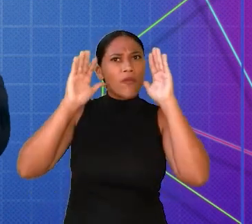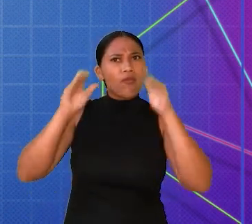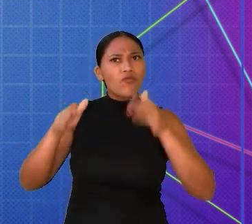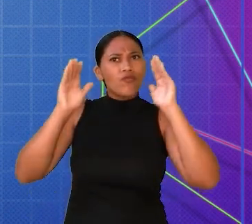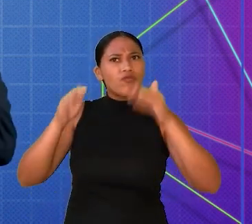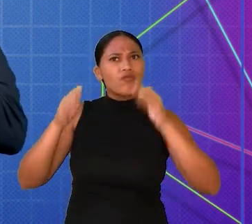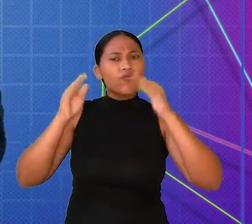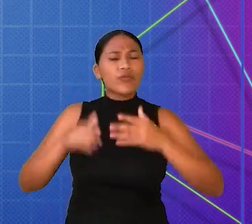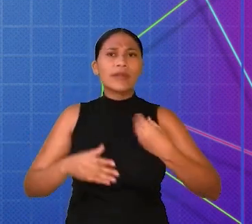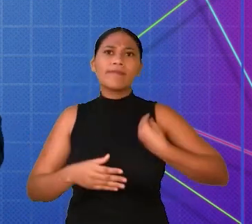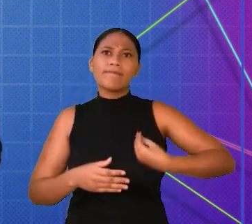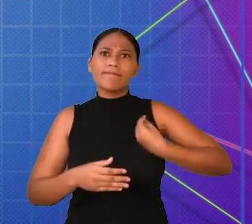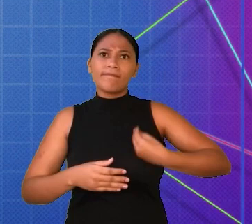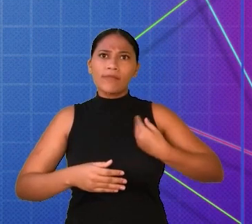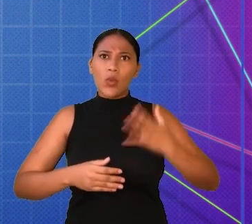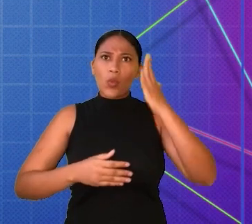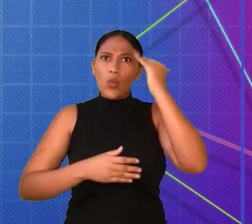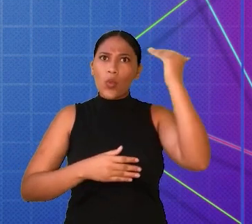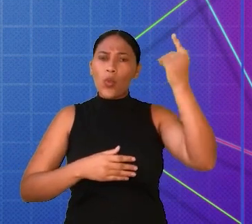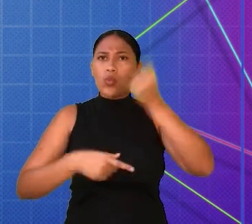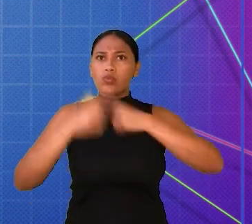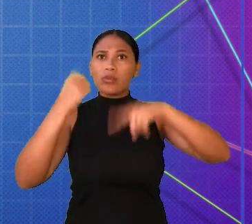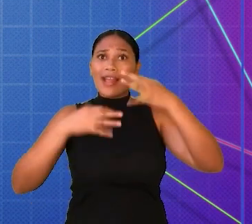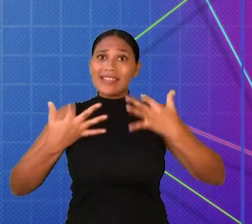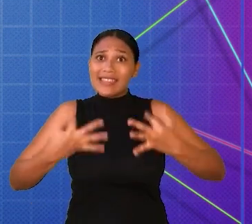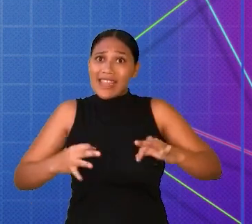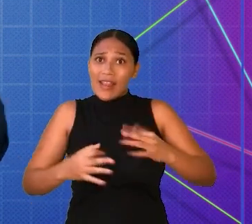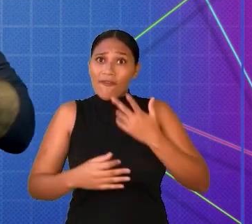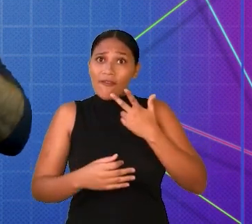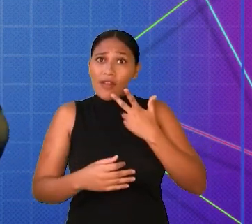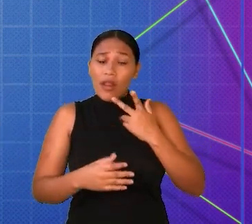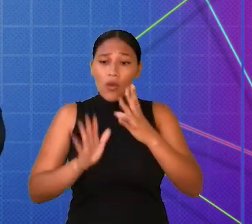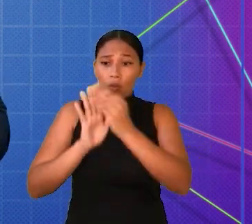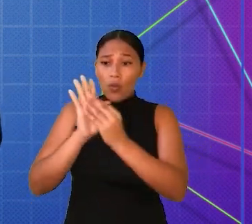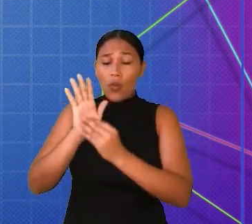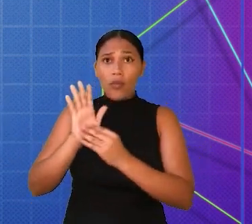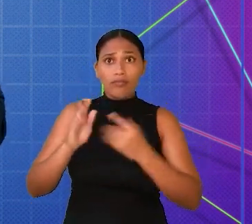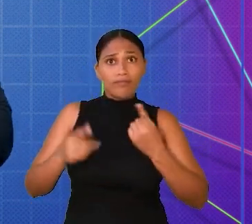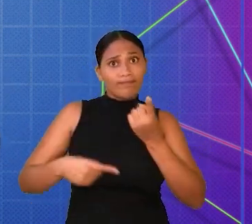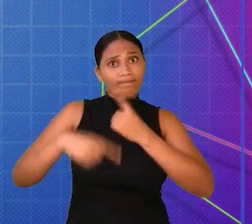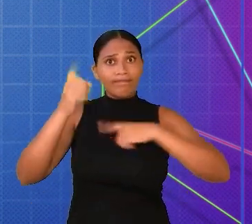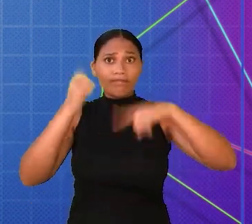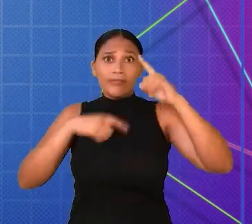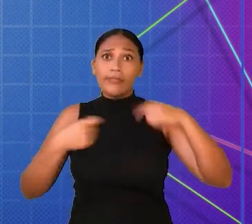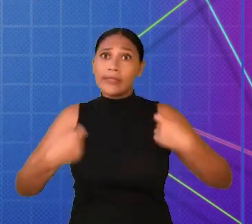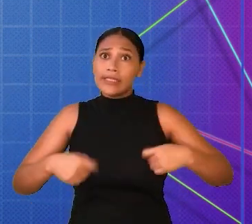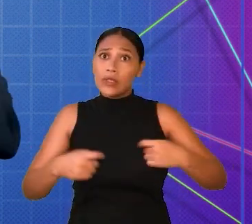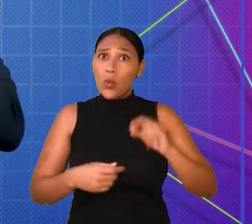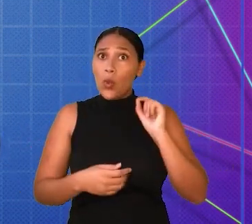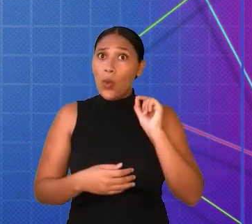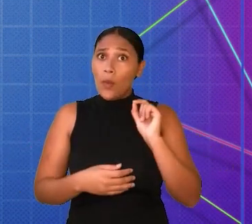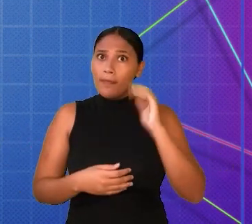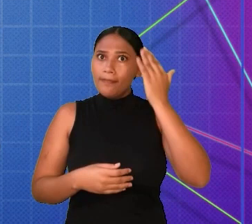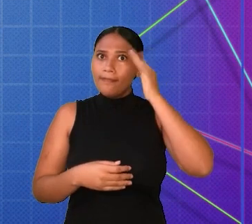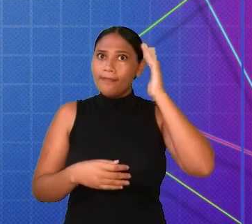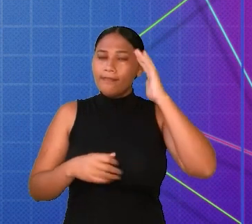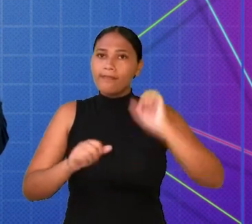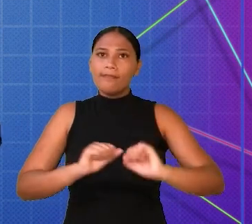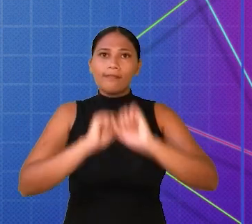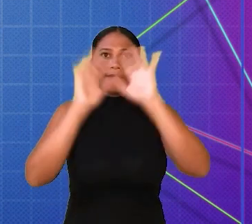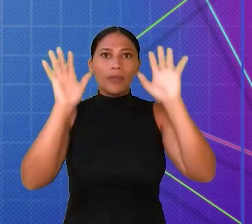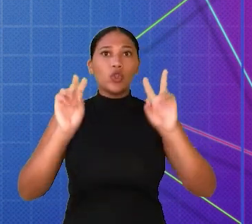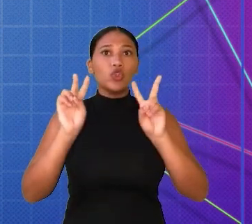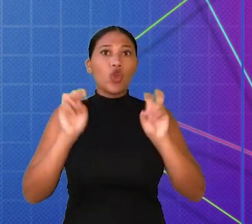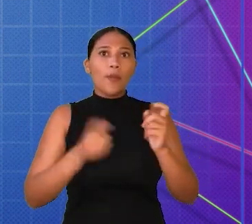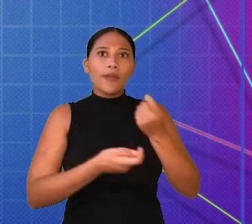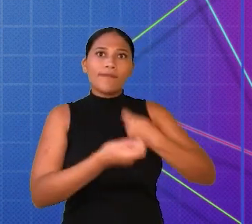nós vemos que existe muita dedicação e treino envolvidos nesse sucesso, e é certo dizer que para se tornar um criador de conteúdo bem-sucedido, é